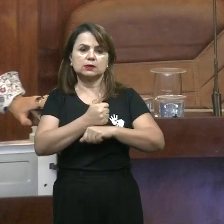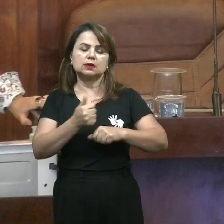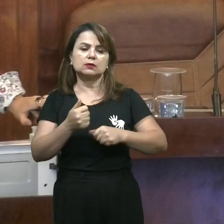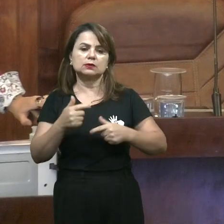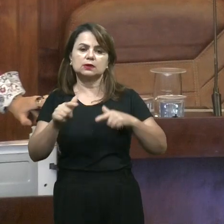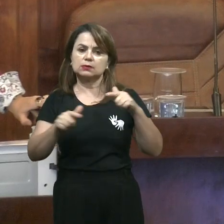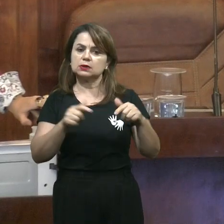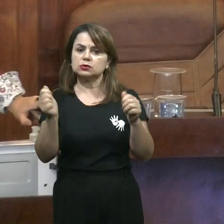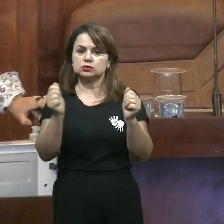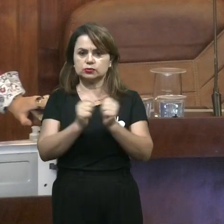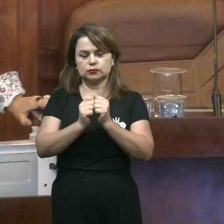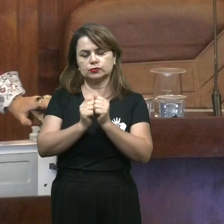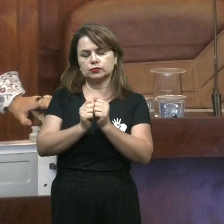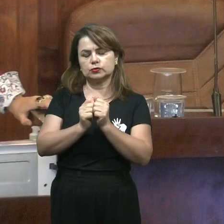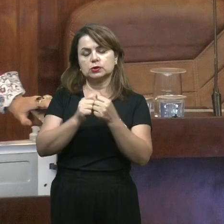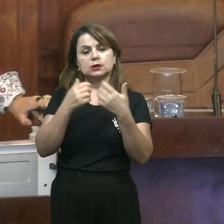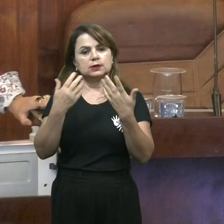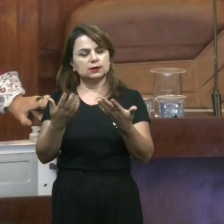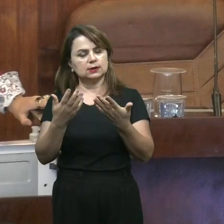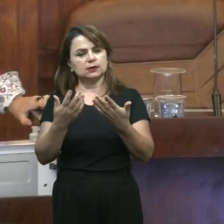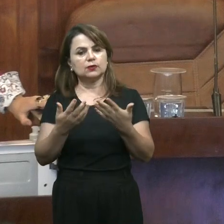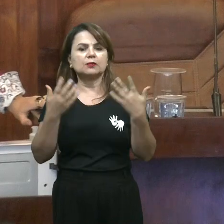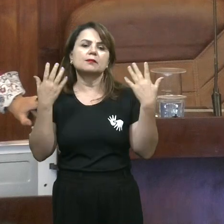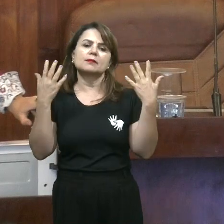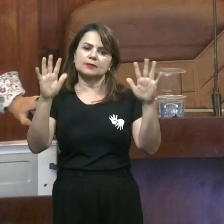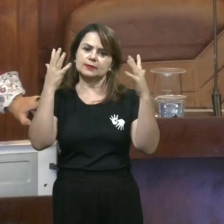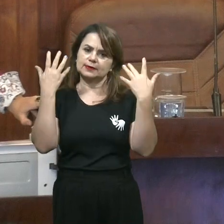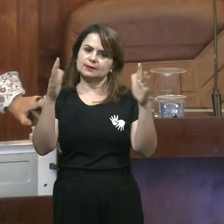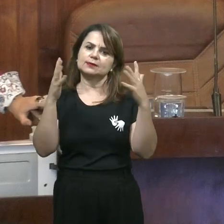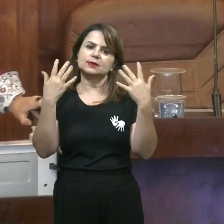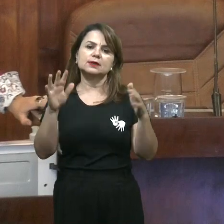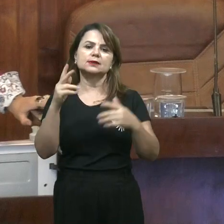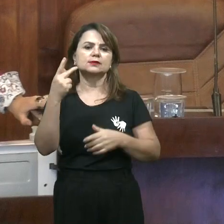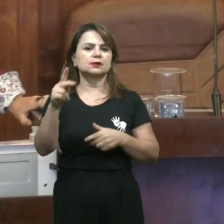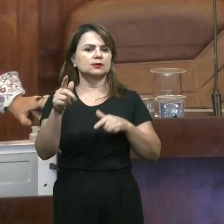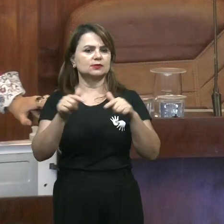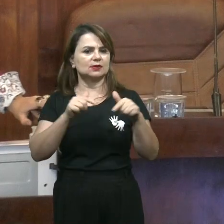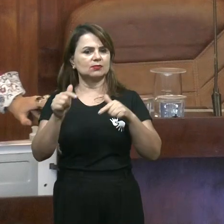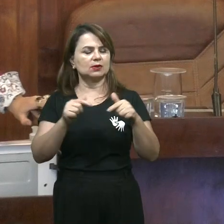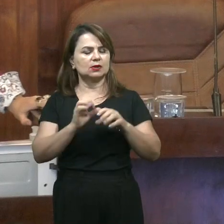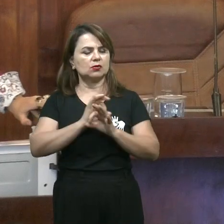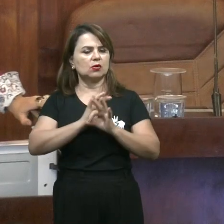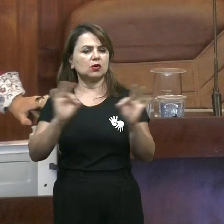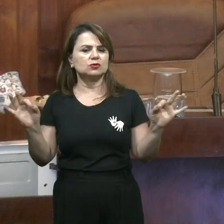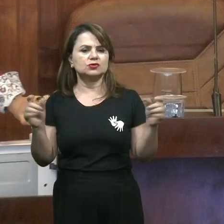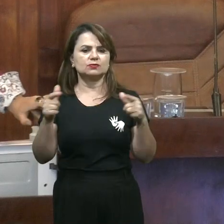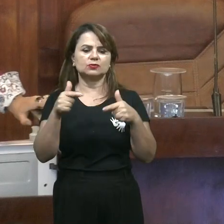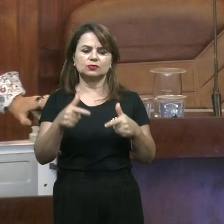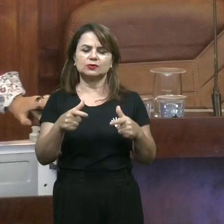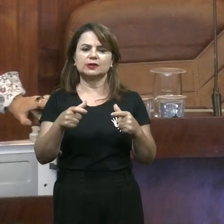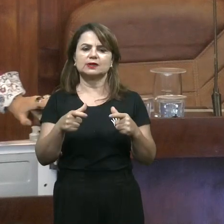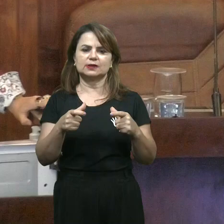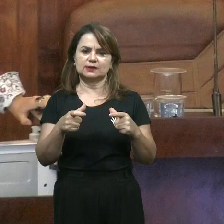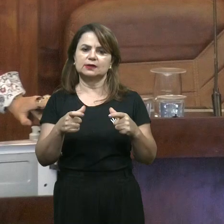excelente trabalho serviço prestado aí para o pessoal do bairro uma ótima mercearia e atendimento